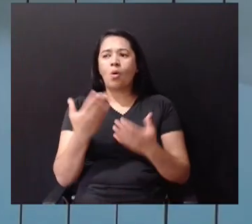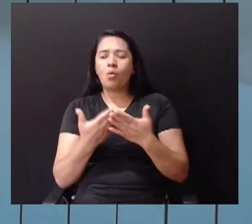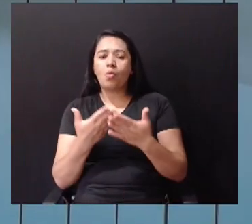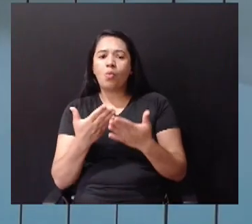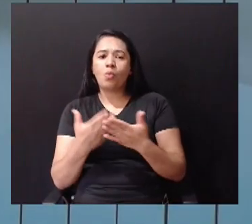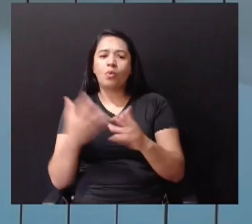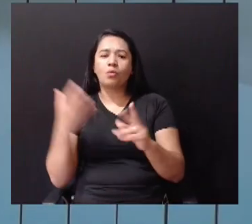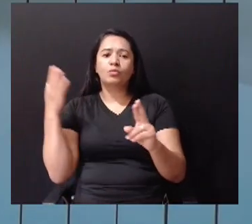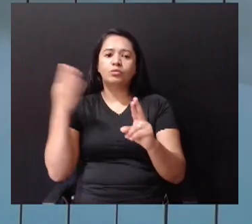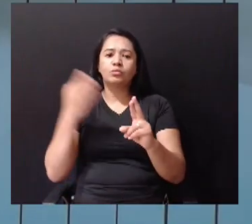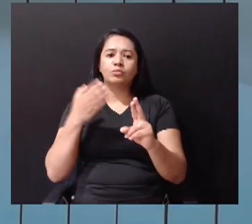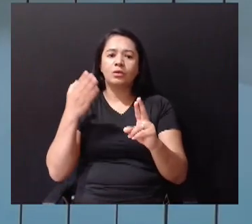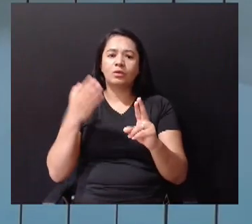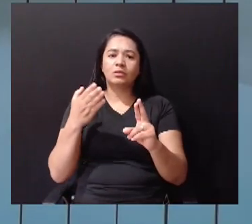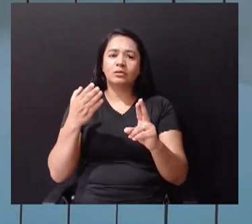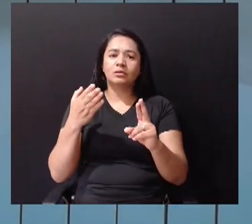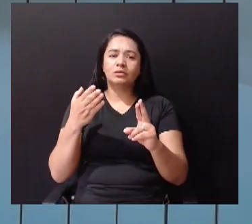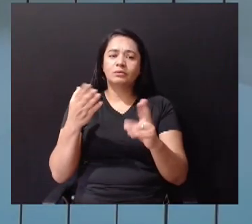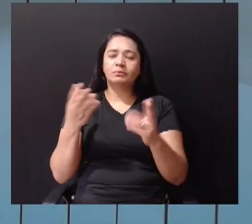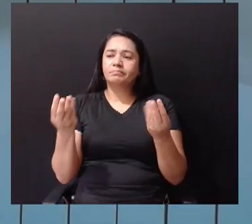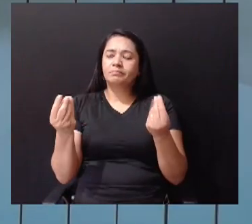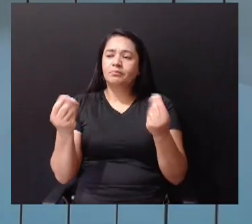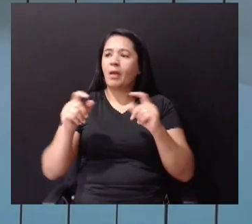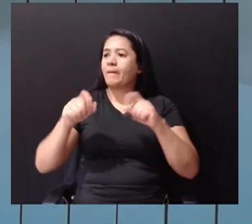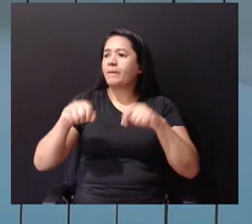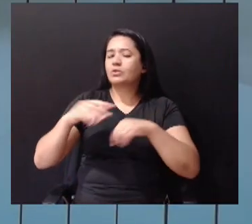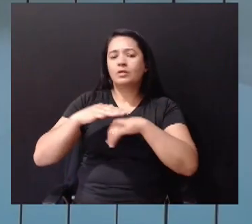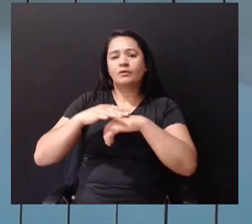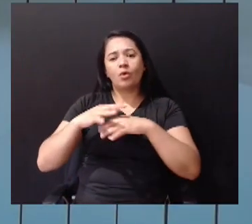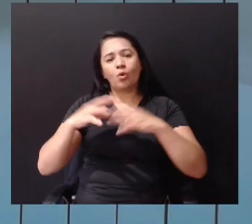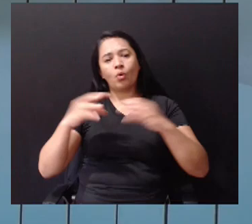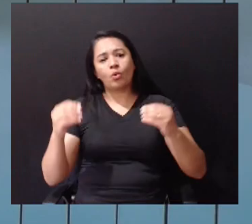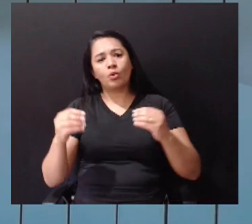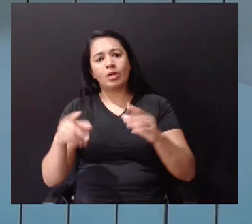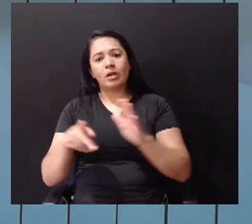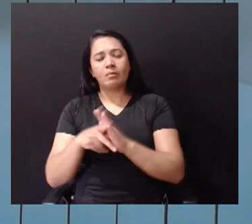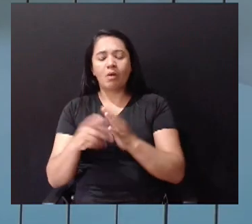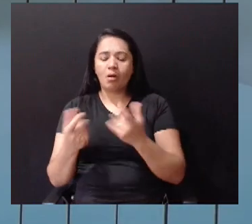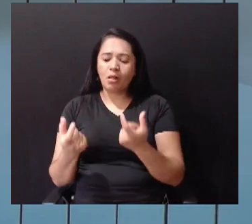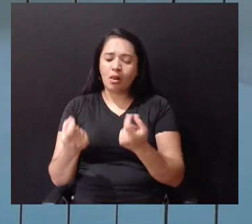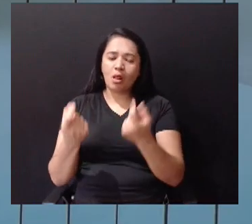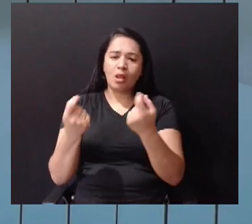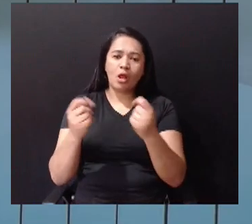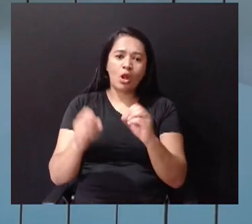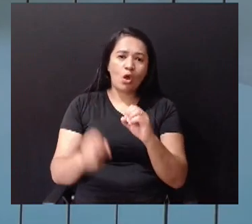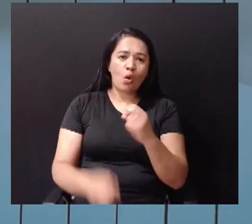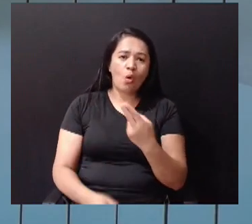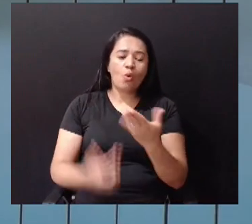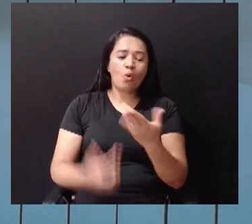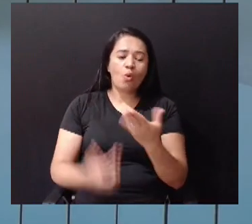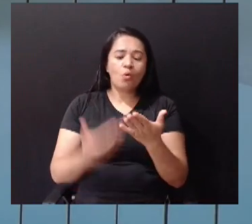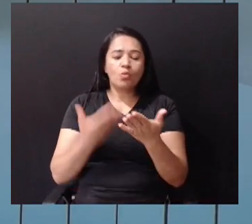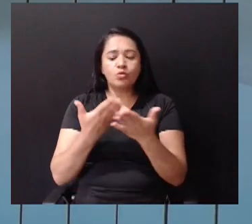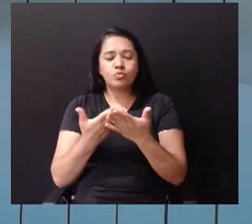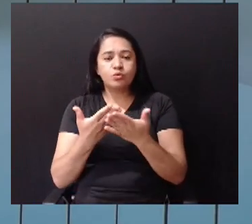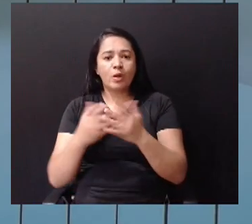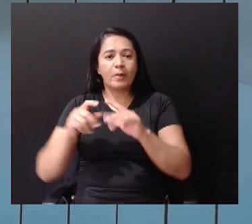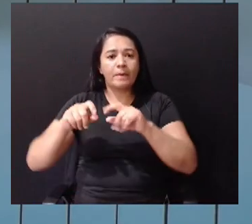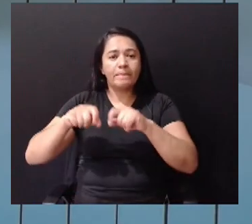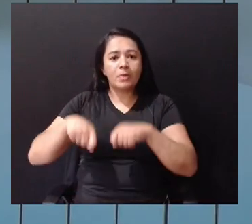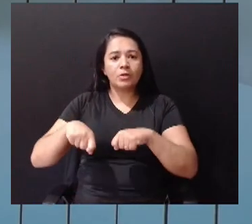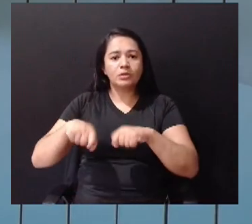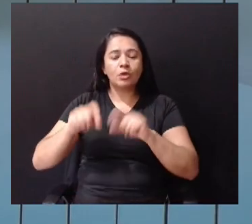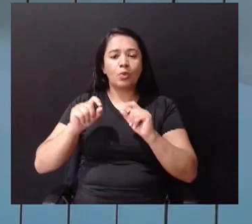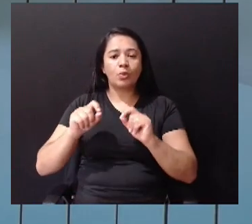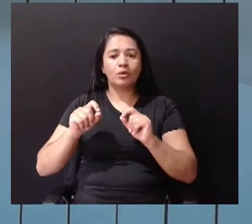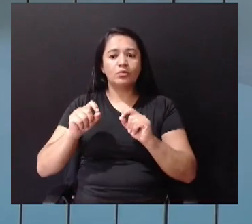referente à possível cura desse tumor? Ou então algum estudo que possa trazer um pouco